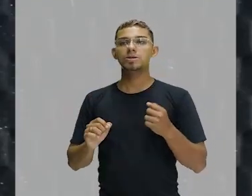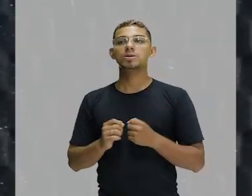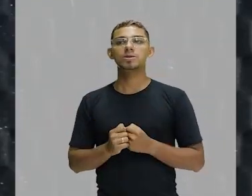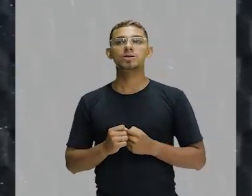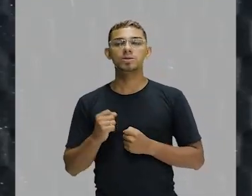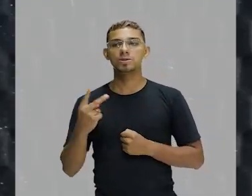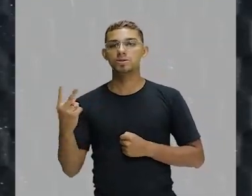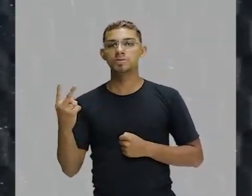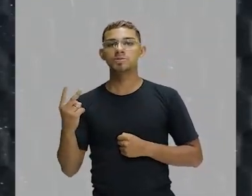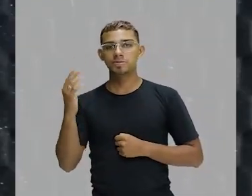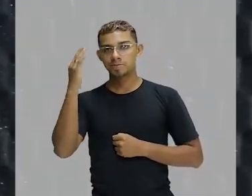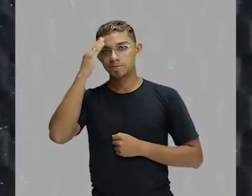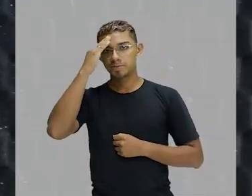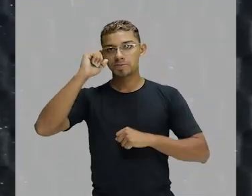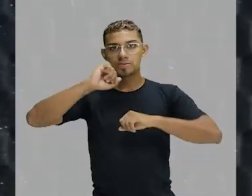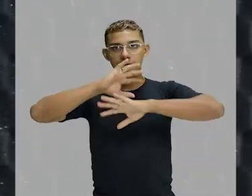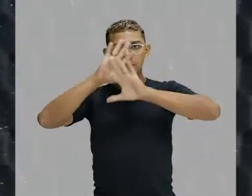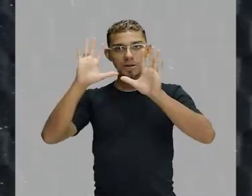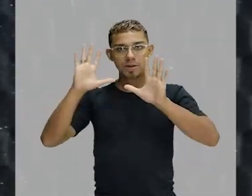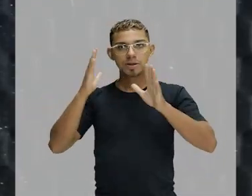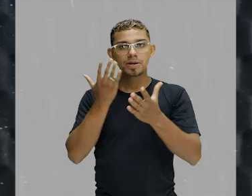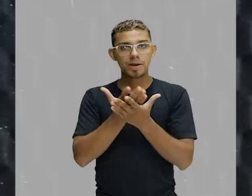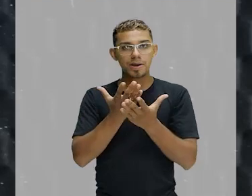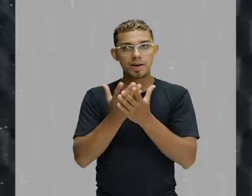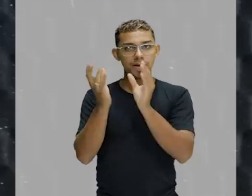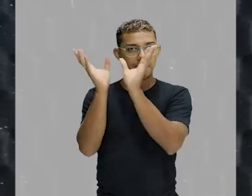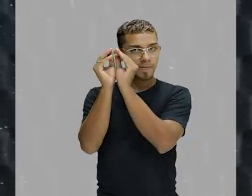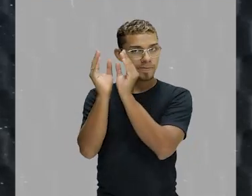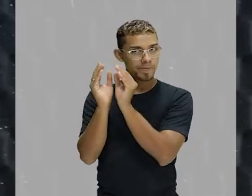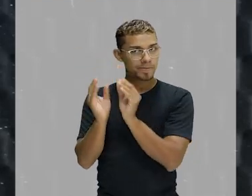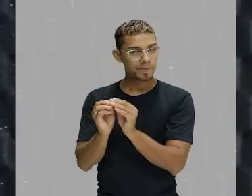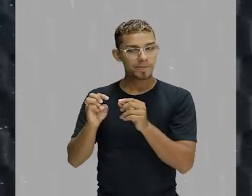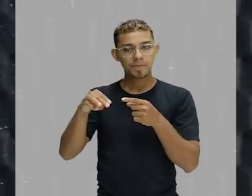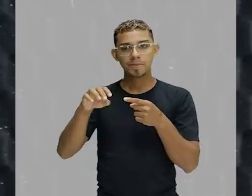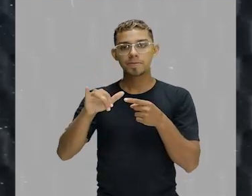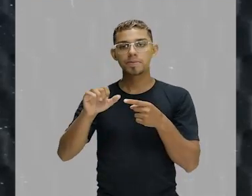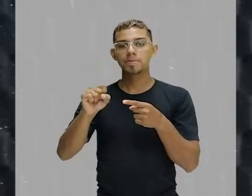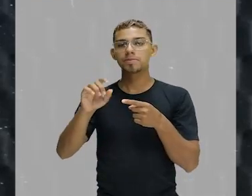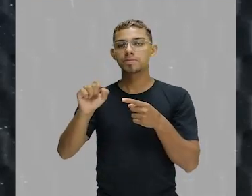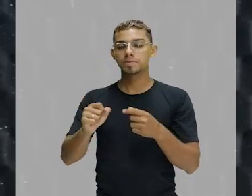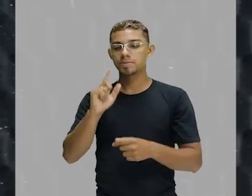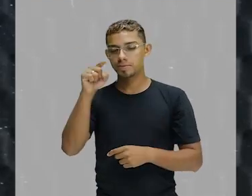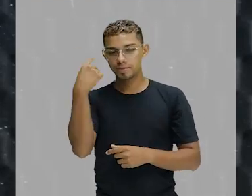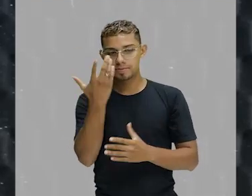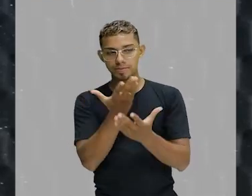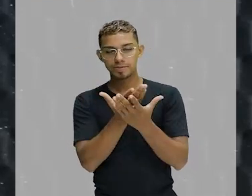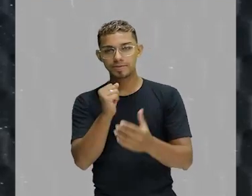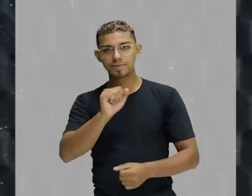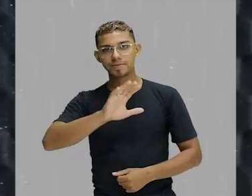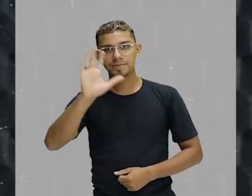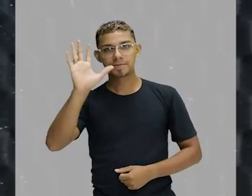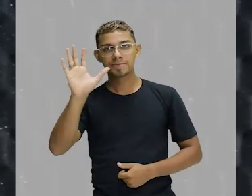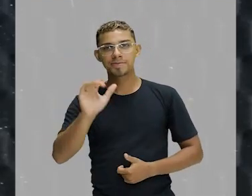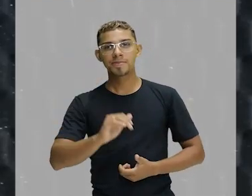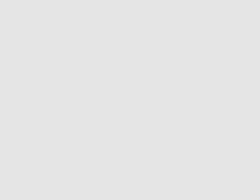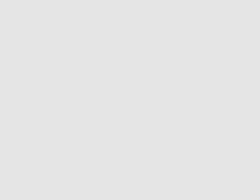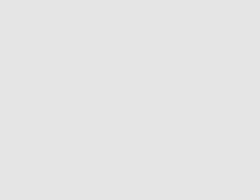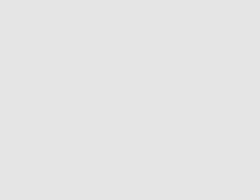cromossomos apenas. Pessoal, essa foi a revisão de meiose. Espero vocês na próxima aula. Tchau, tchau.